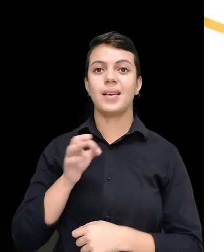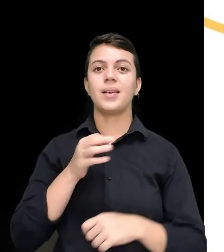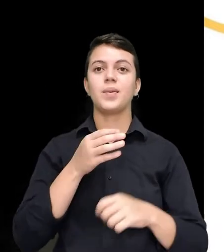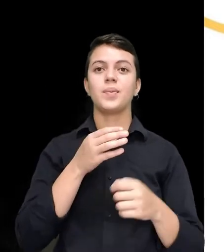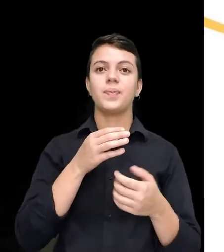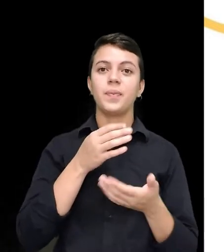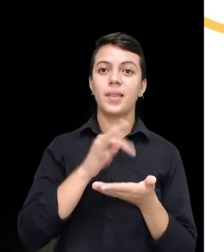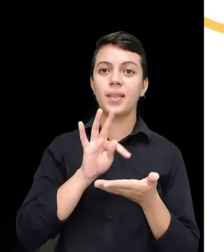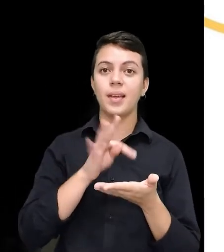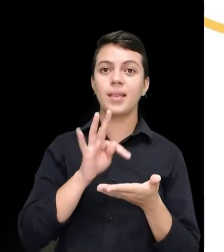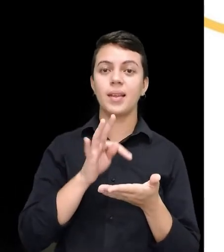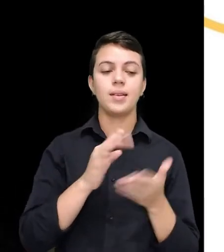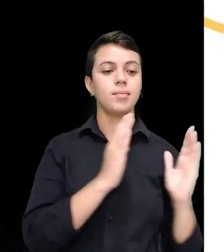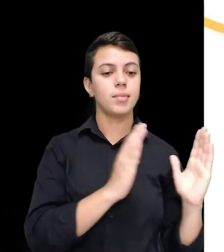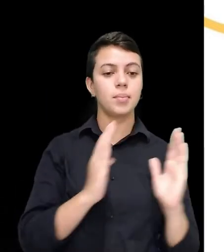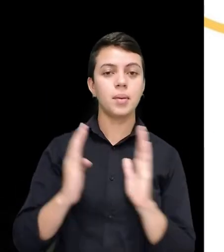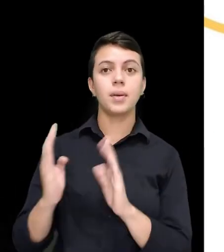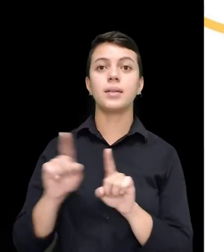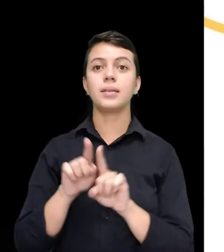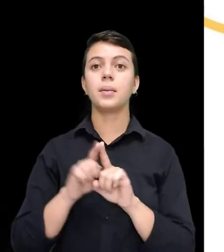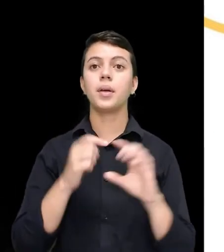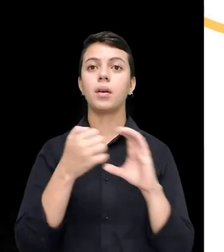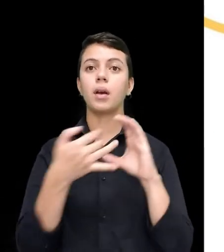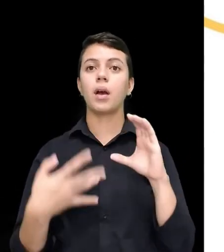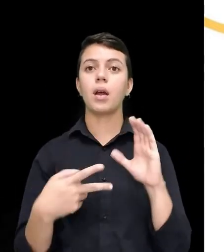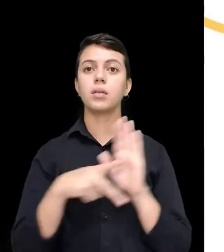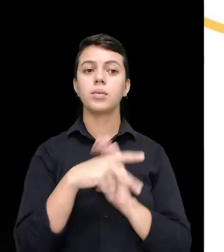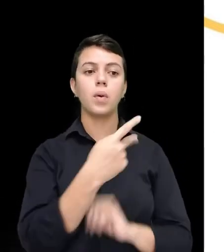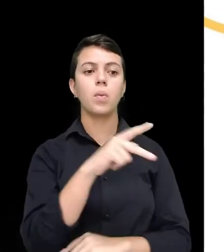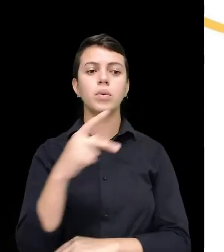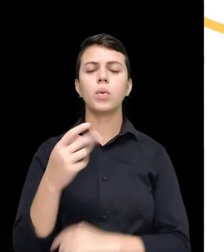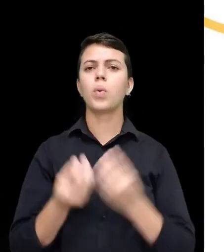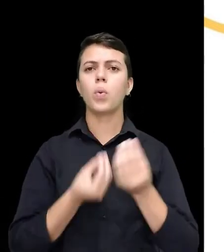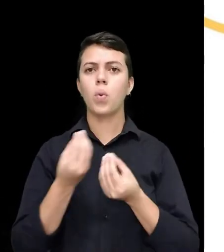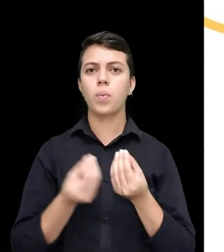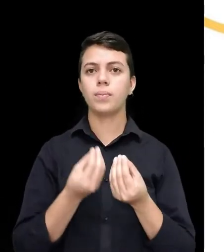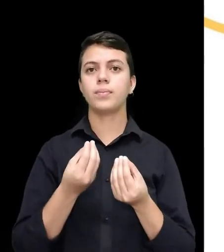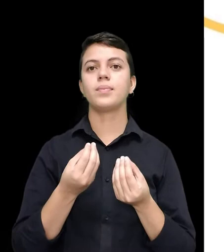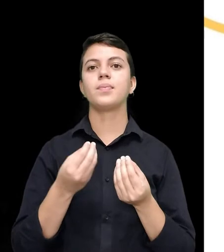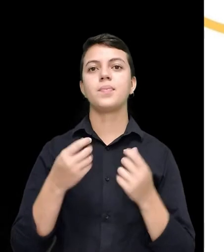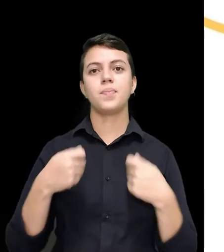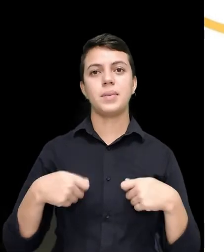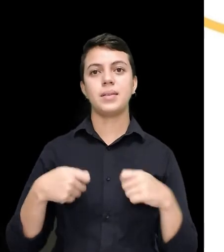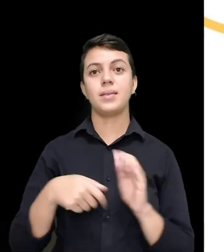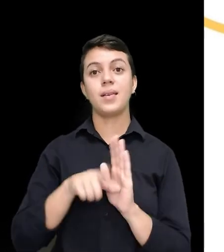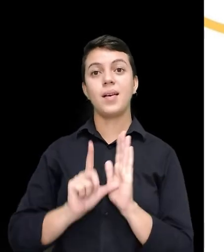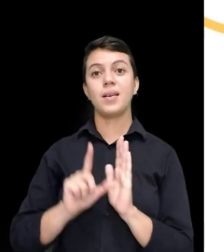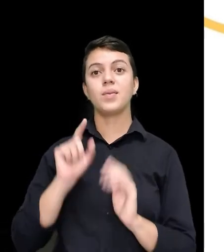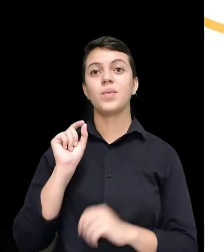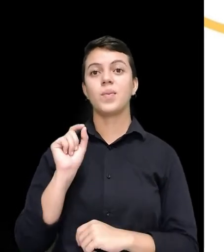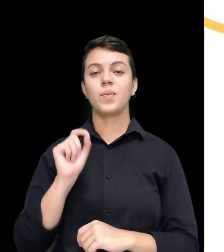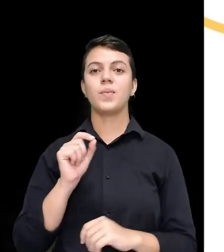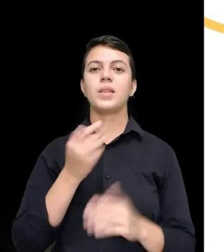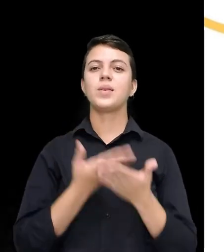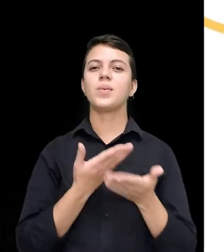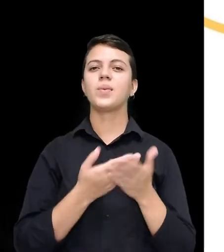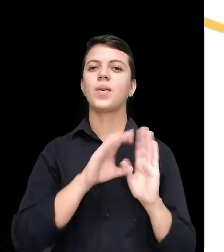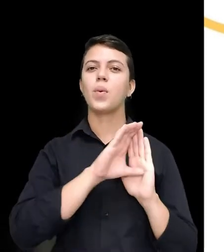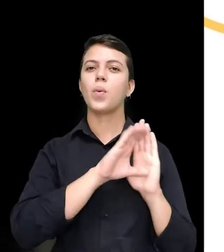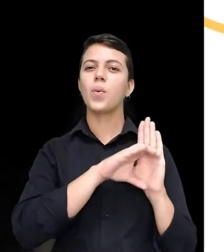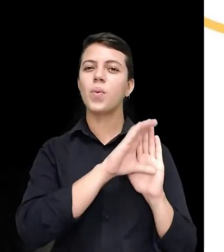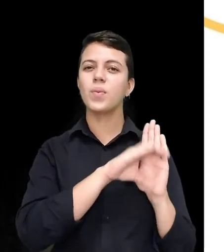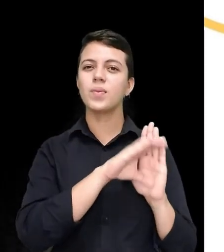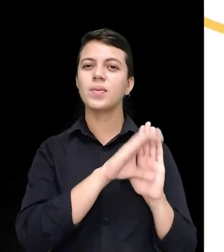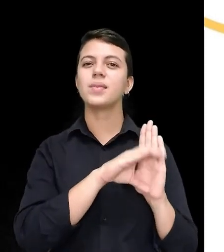as suas características. Então, pensar o conceito de tendências pedagógicas é pensar